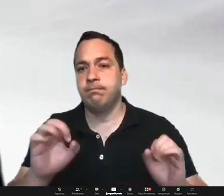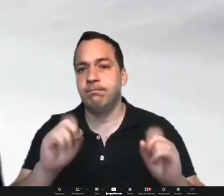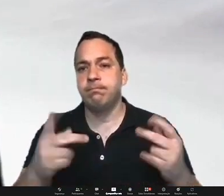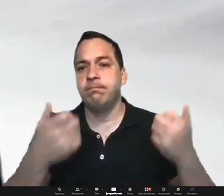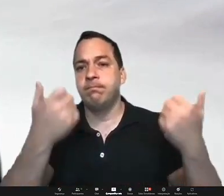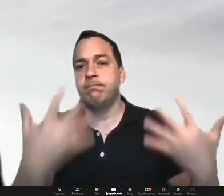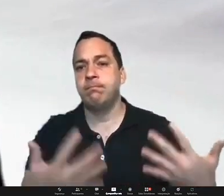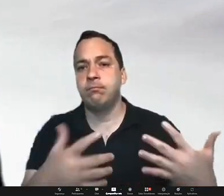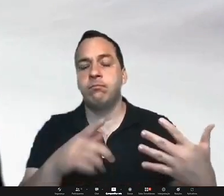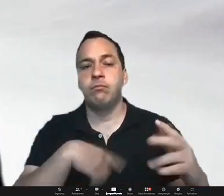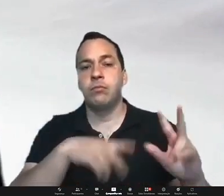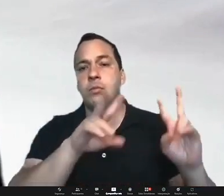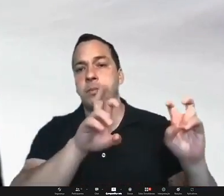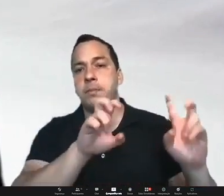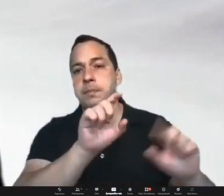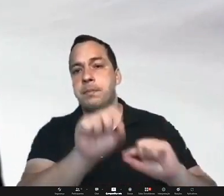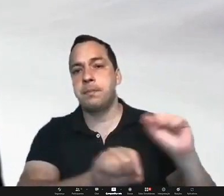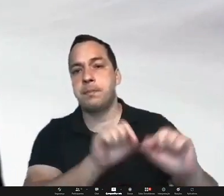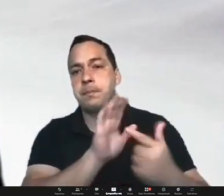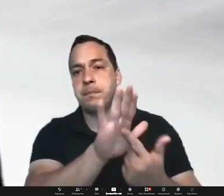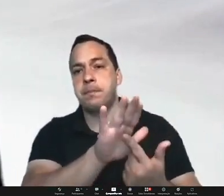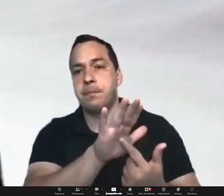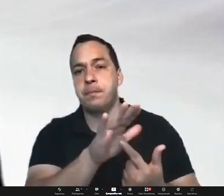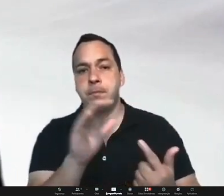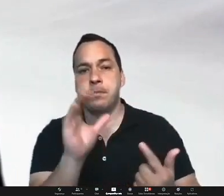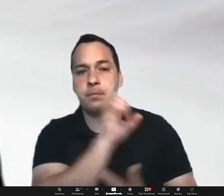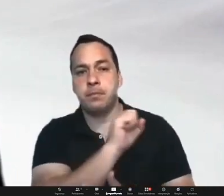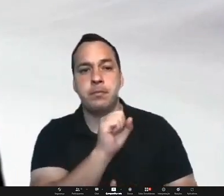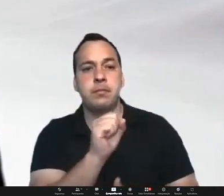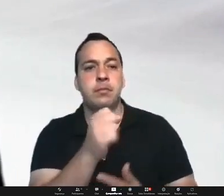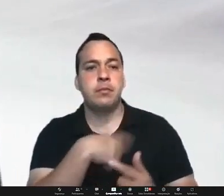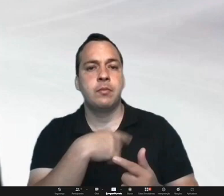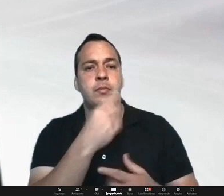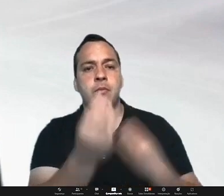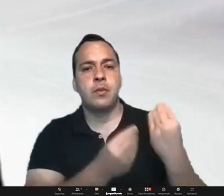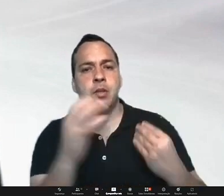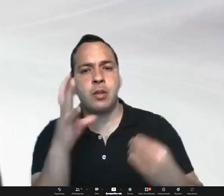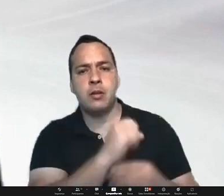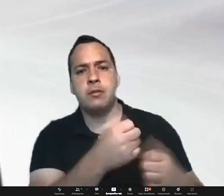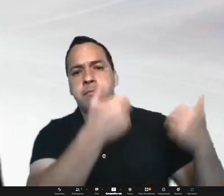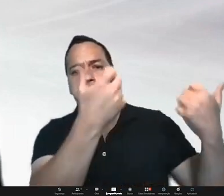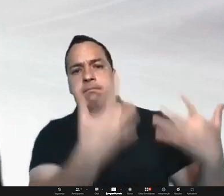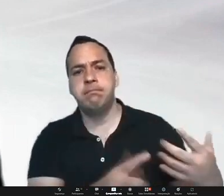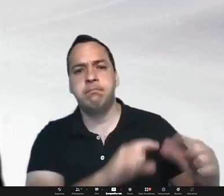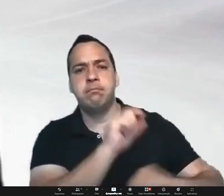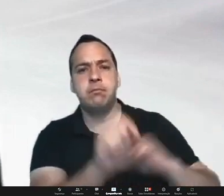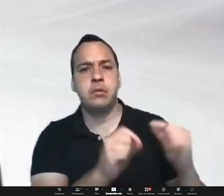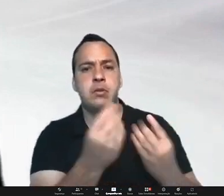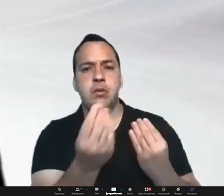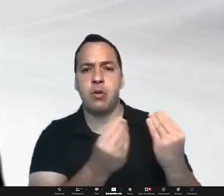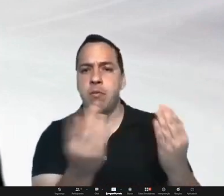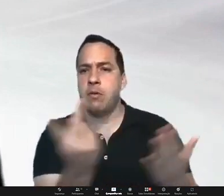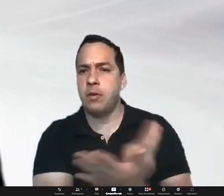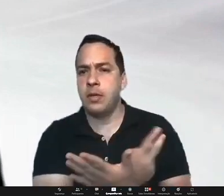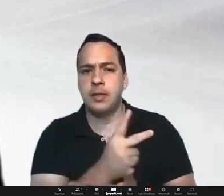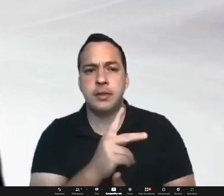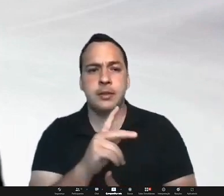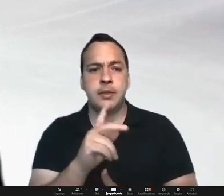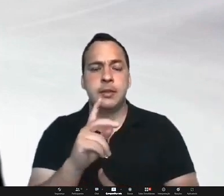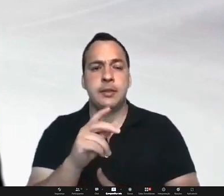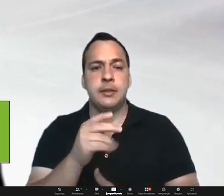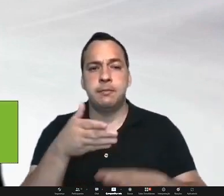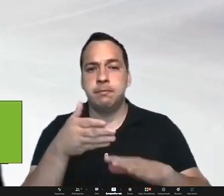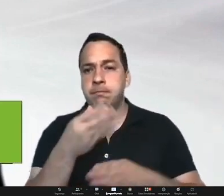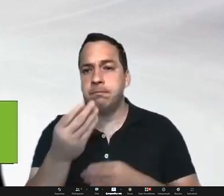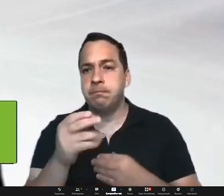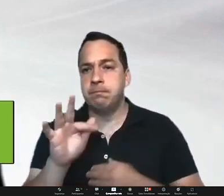é o meu tema e eu vou passar rapidamente falando um pouquinho da frequência e das definições que a